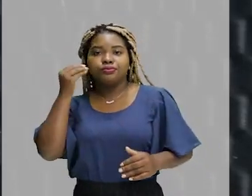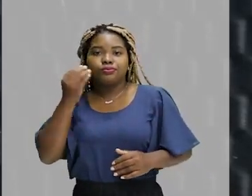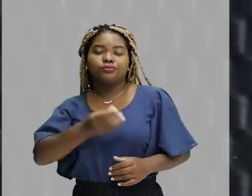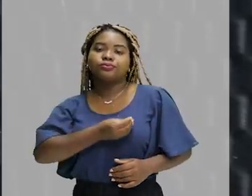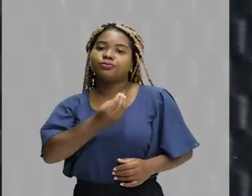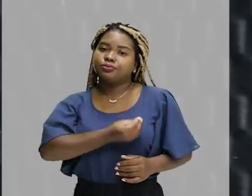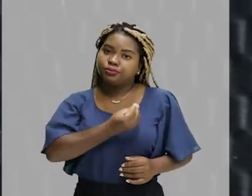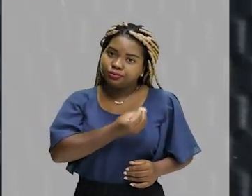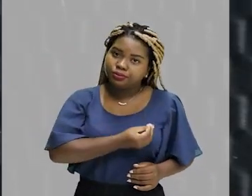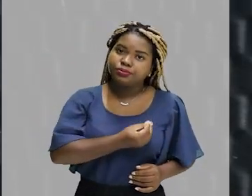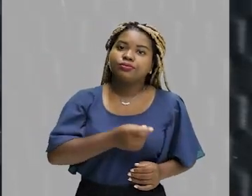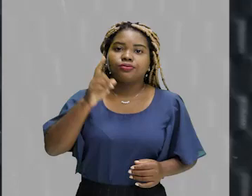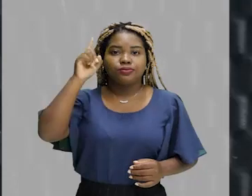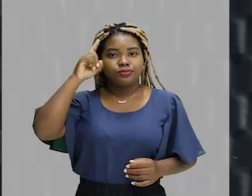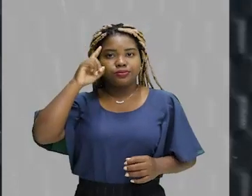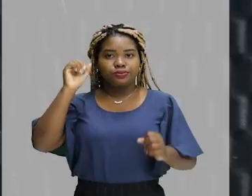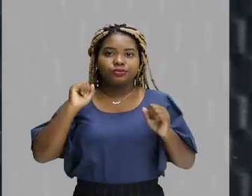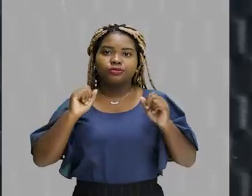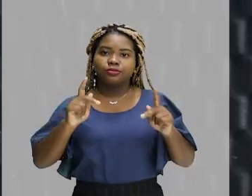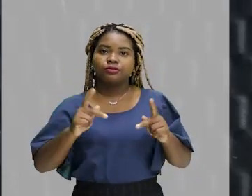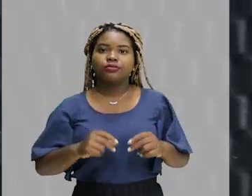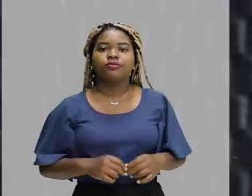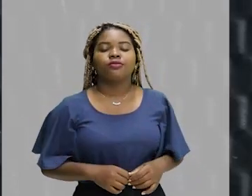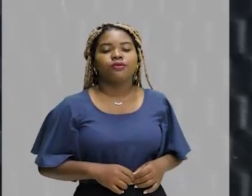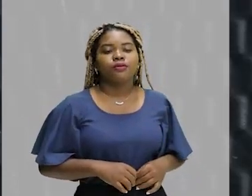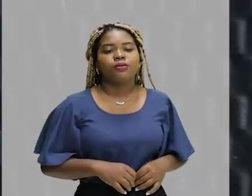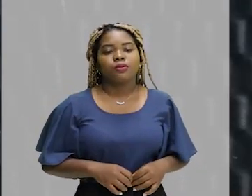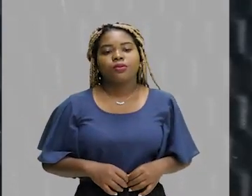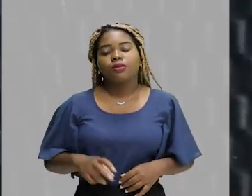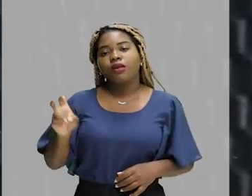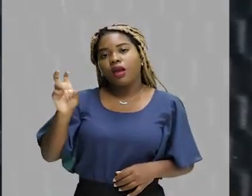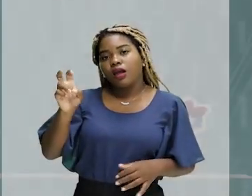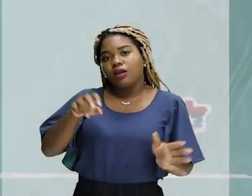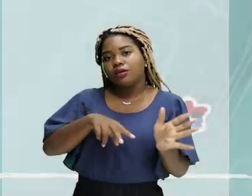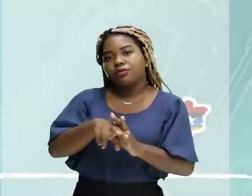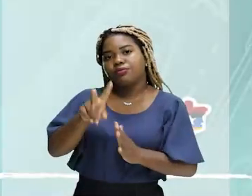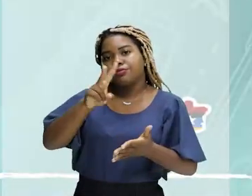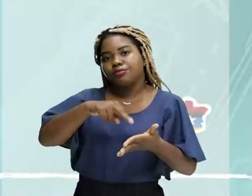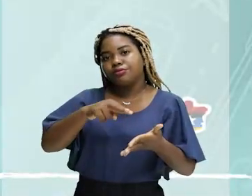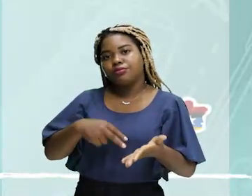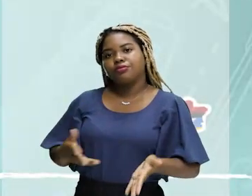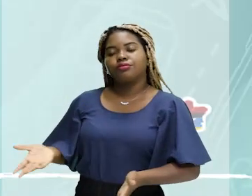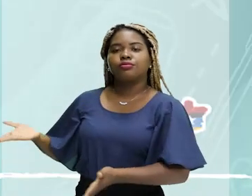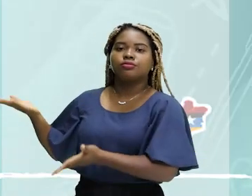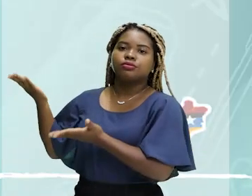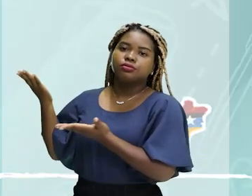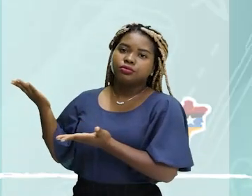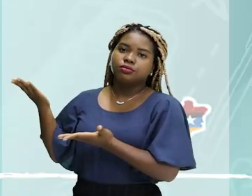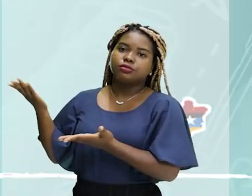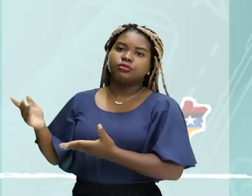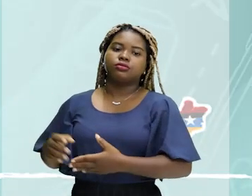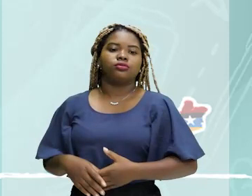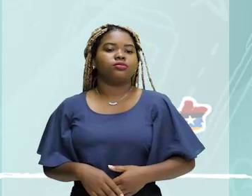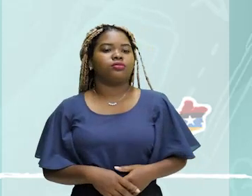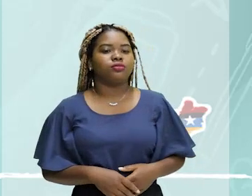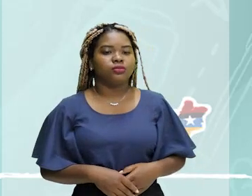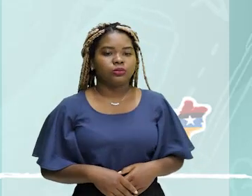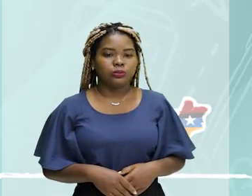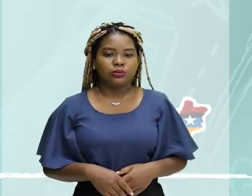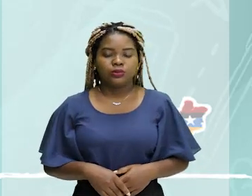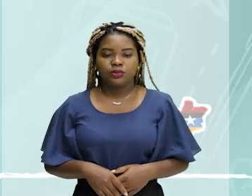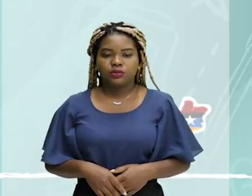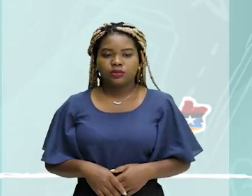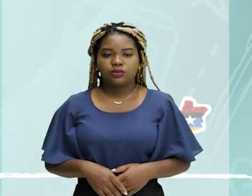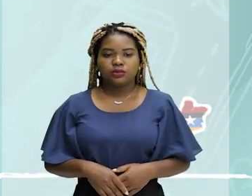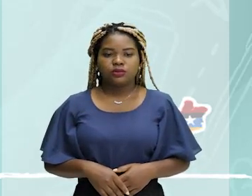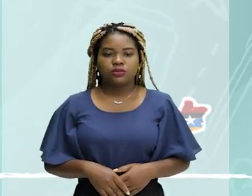o nosso convívio, ok? Vamos avançar mais um pouquinho. Quinta questão. O que os jornais